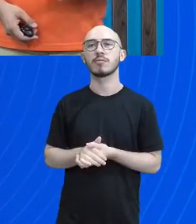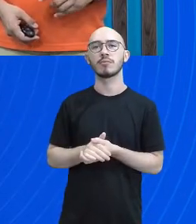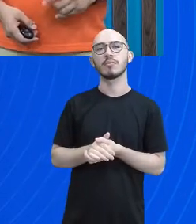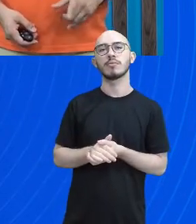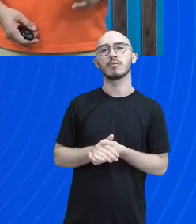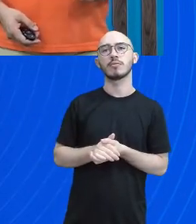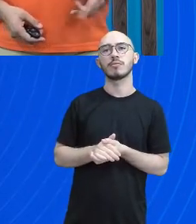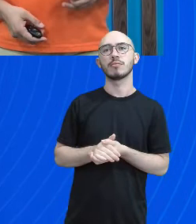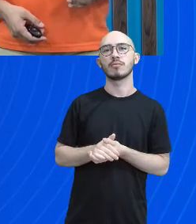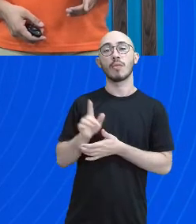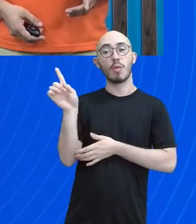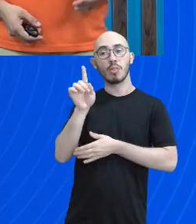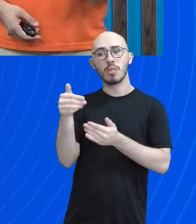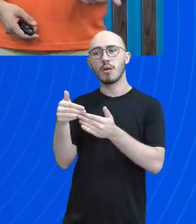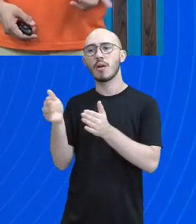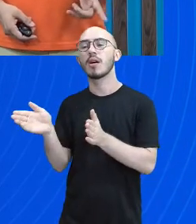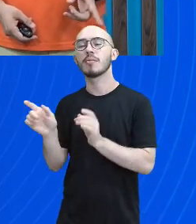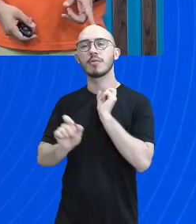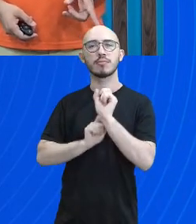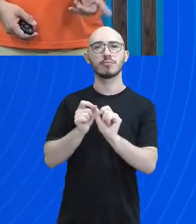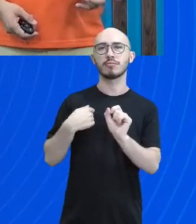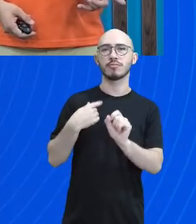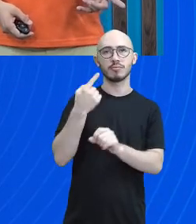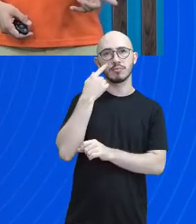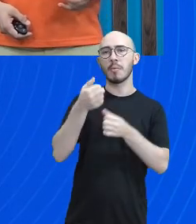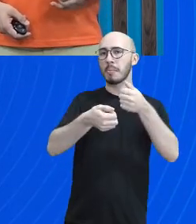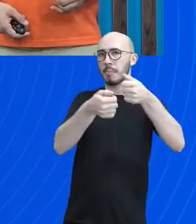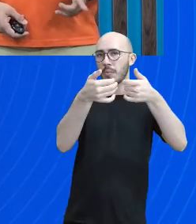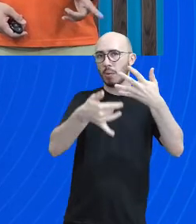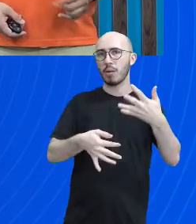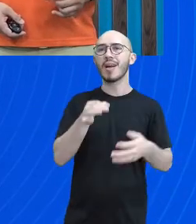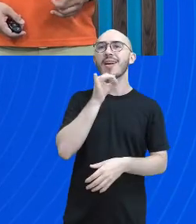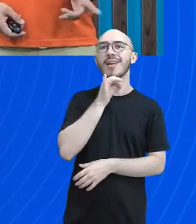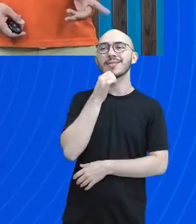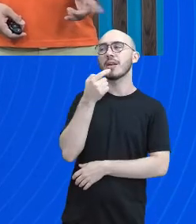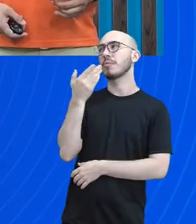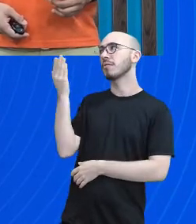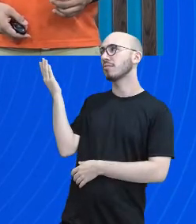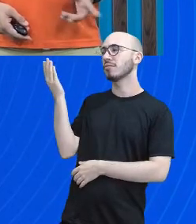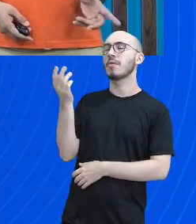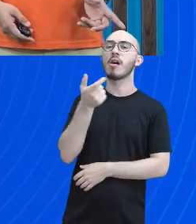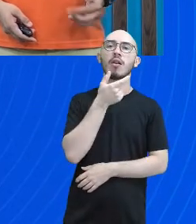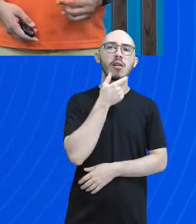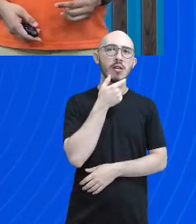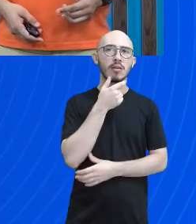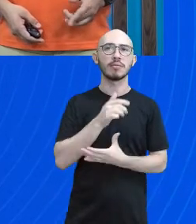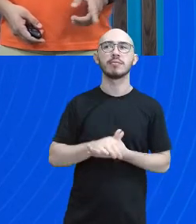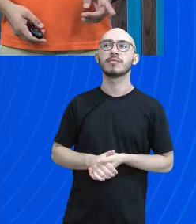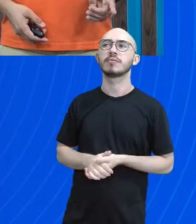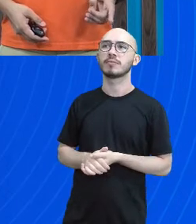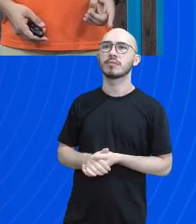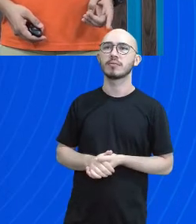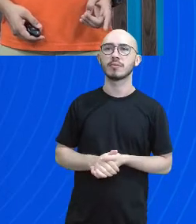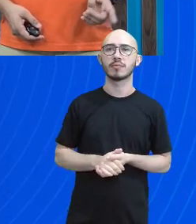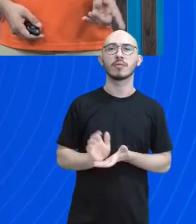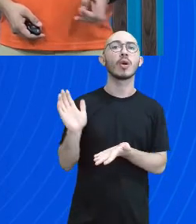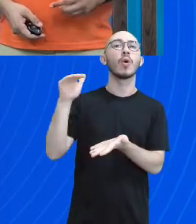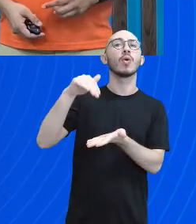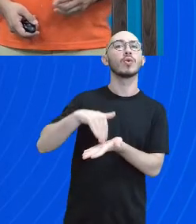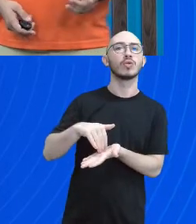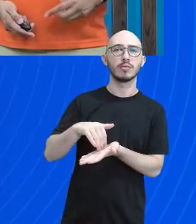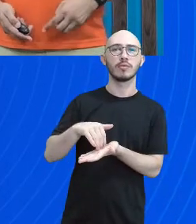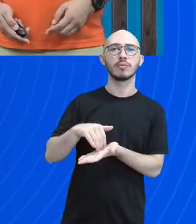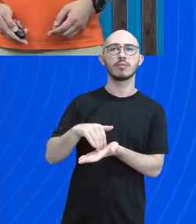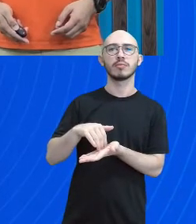Don't close ou do not close, e assim por diante, ó. Don't step, don't keep, don't read, don't handle. Então, o último, por exemplo, don't